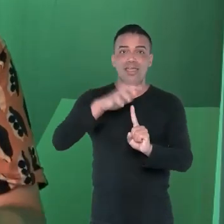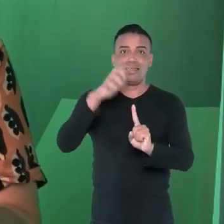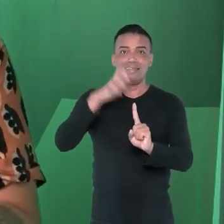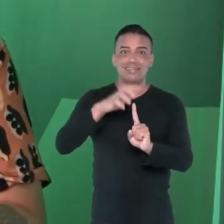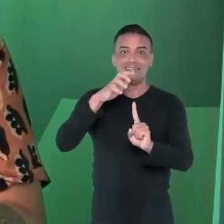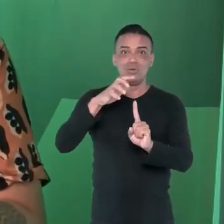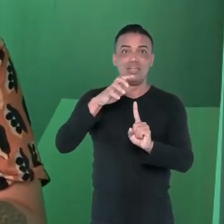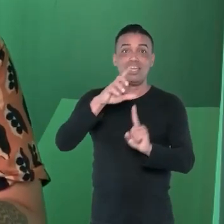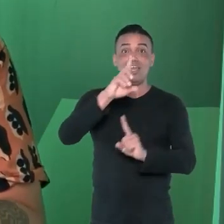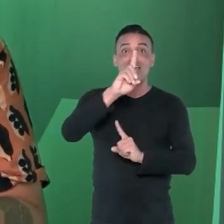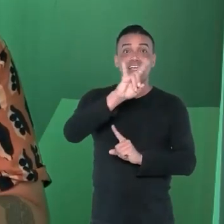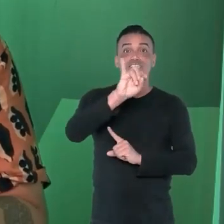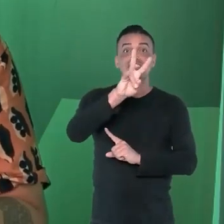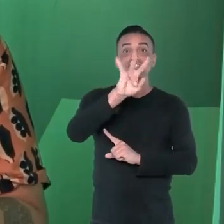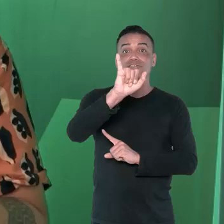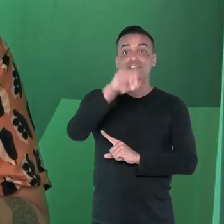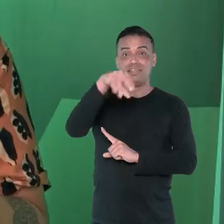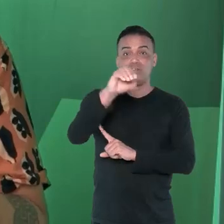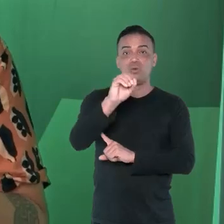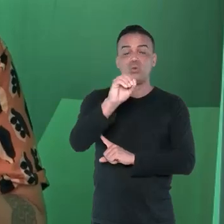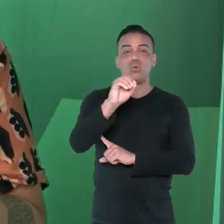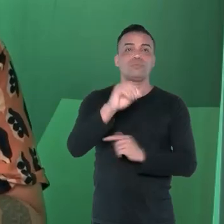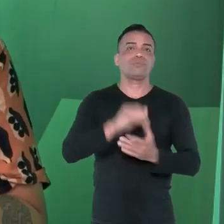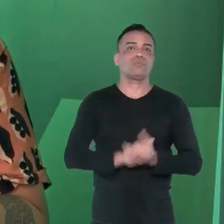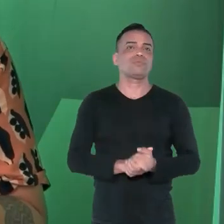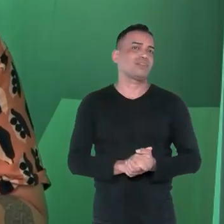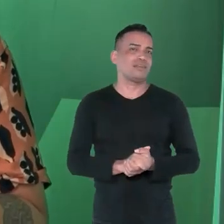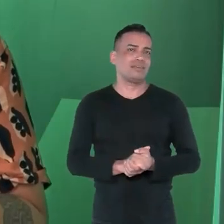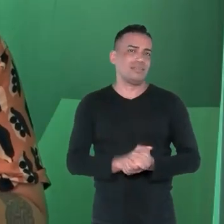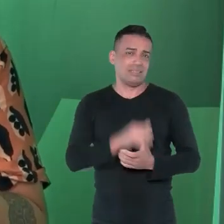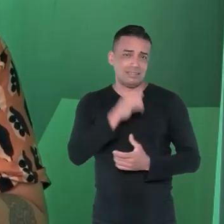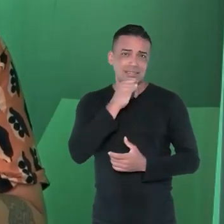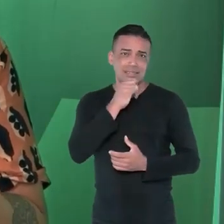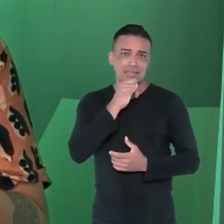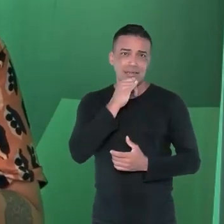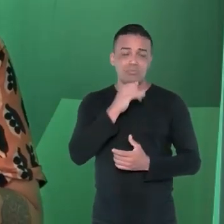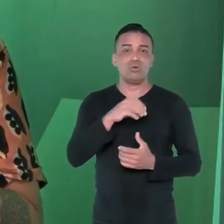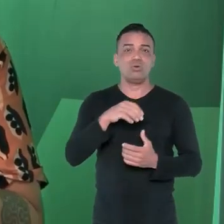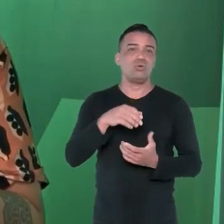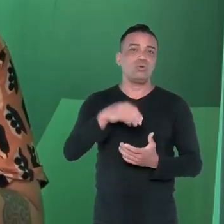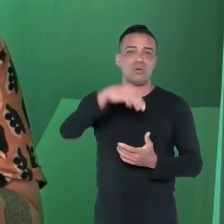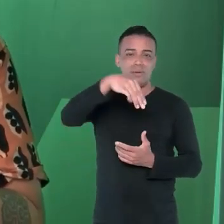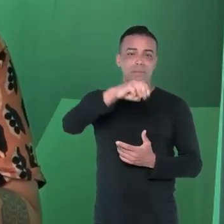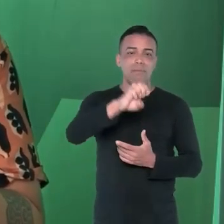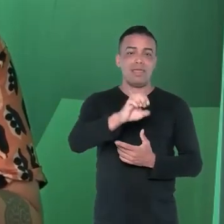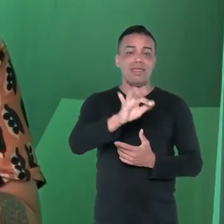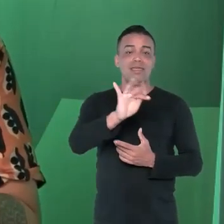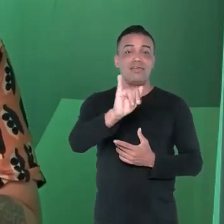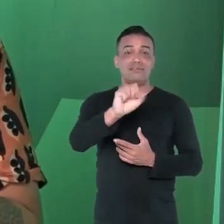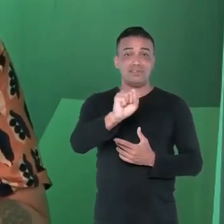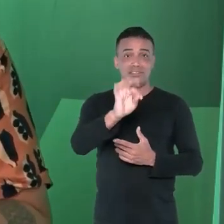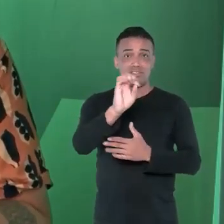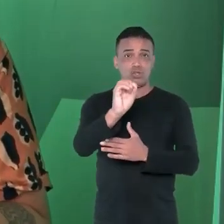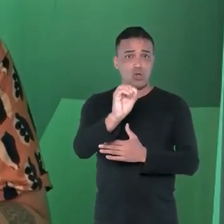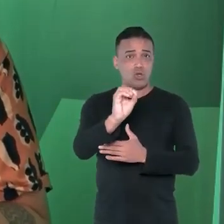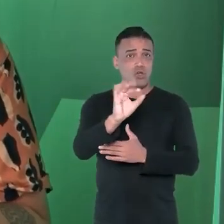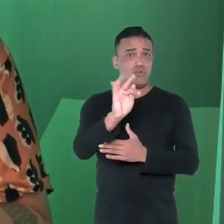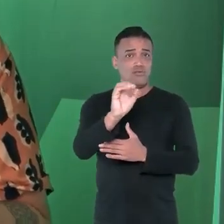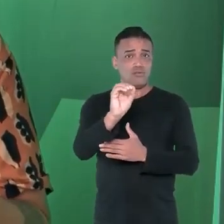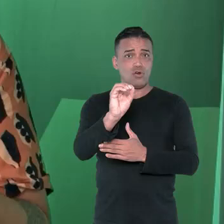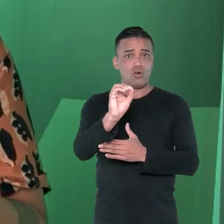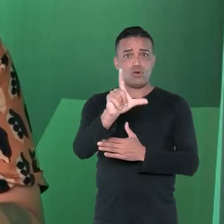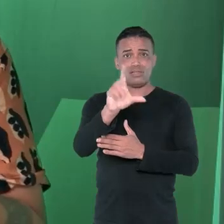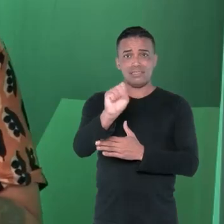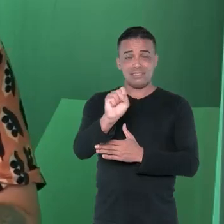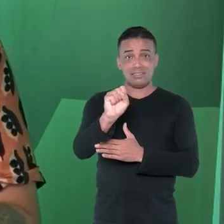E o que o Ahriman, esse Mefistófeles que você